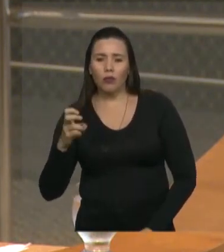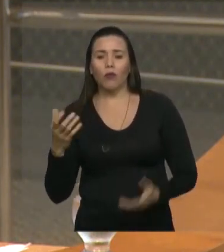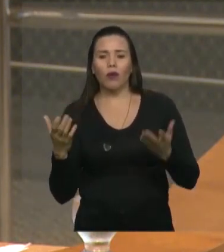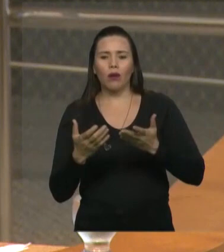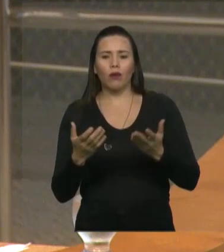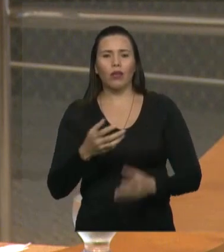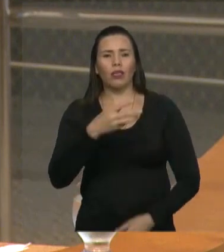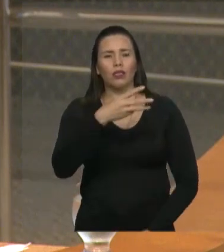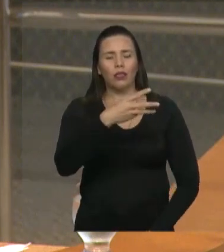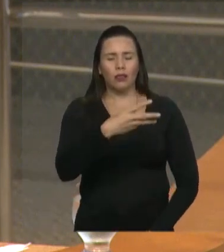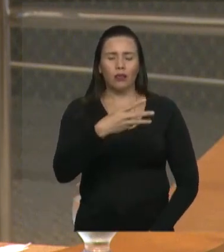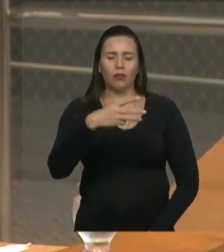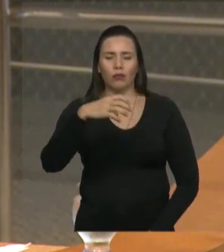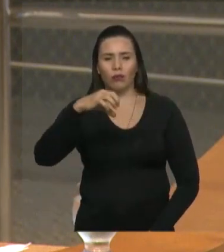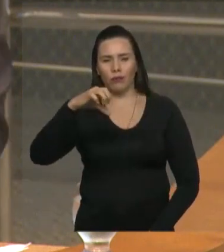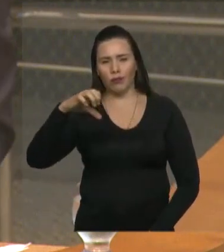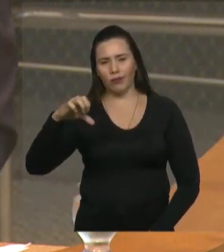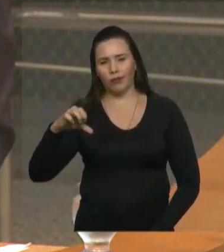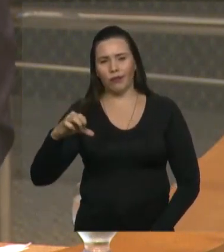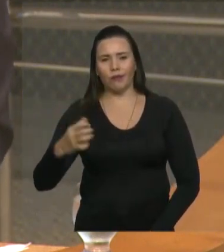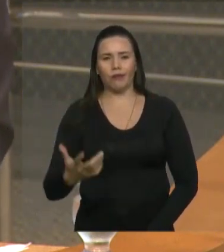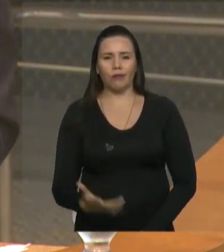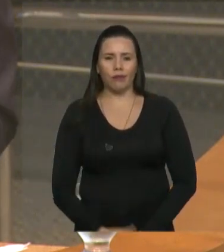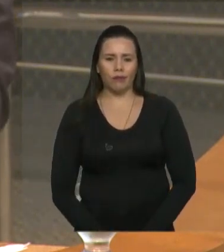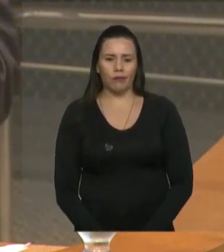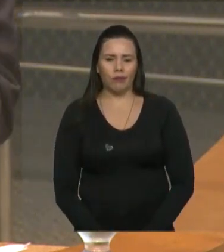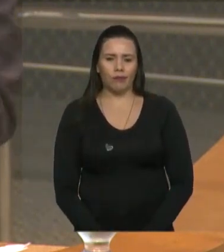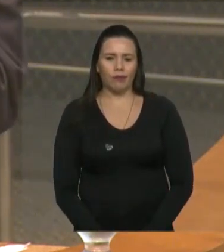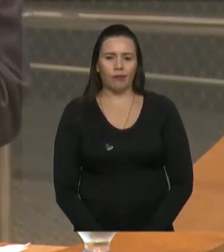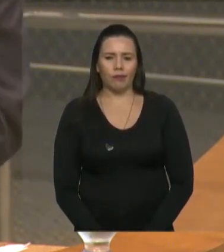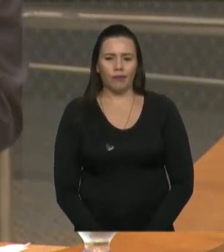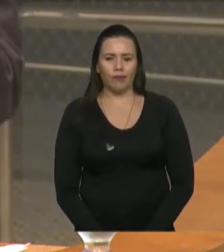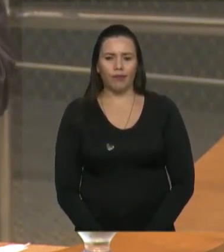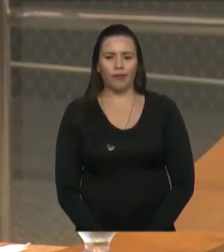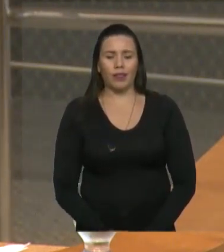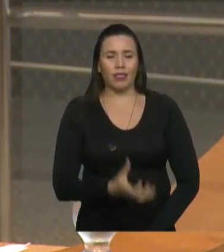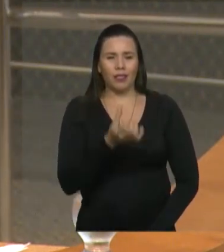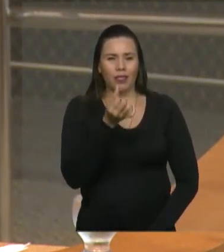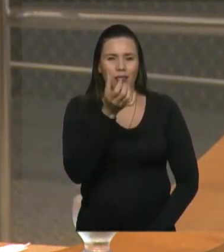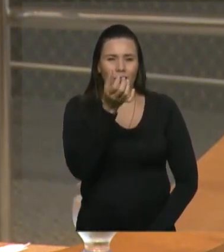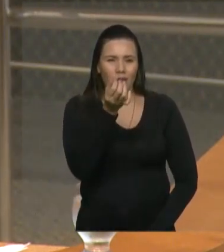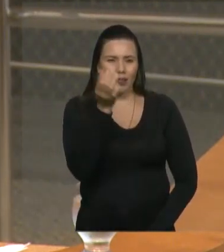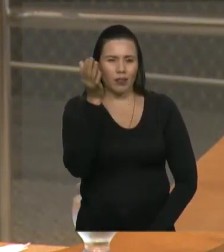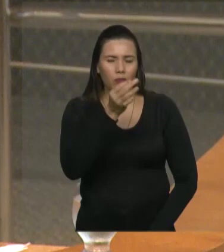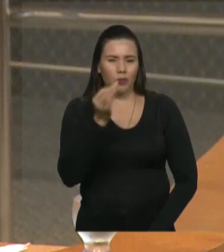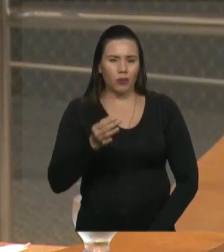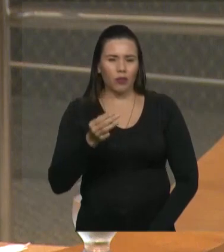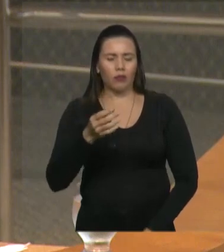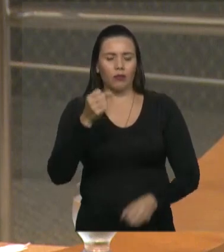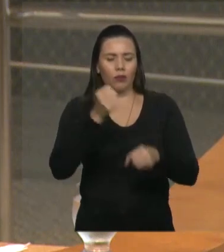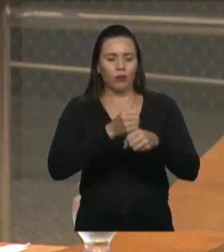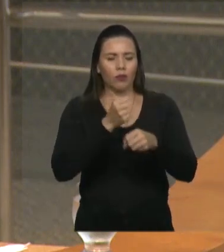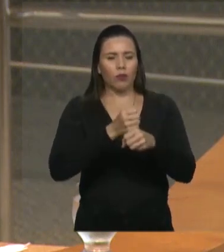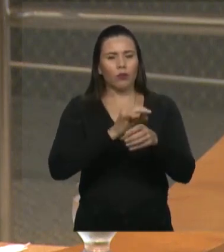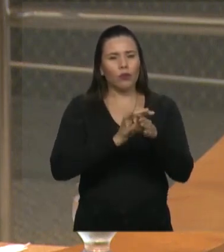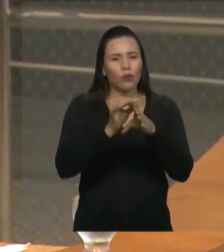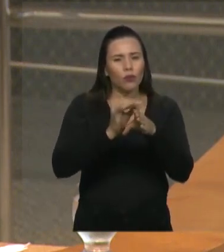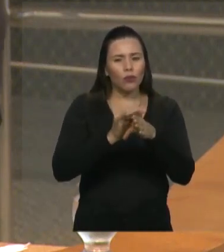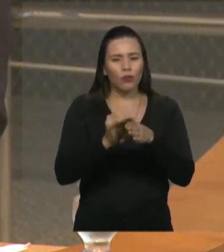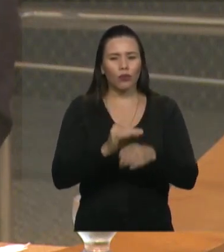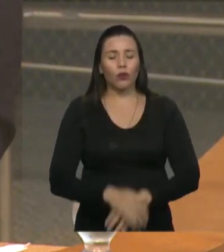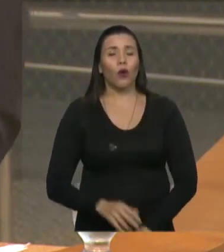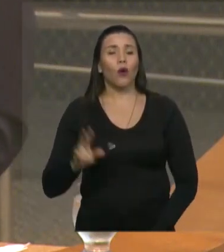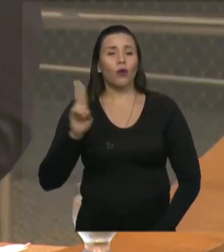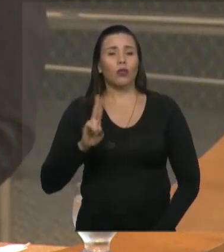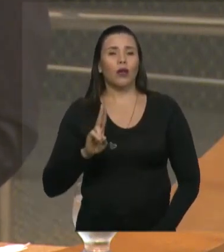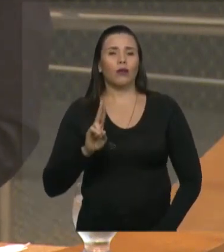Tchau, tchau, a esperança de poder fazer estradas. 60% das estradas feitas no Maranhão ainda foram com dinheiro do